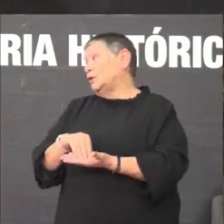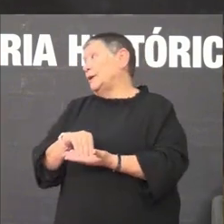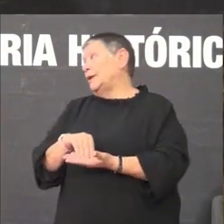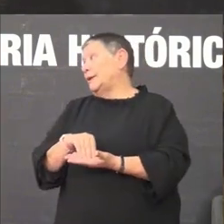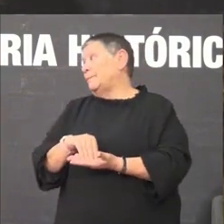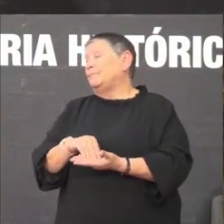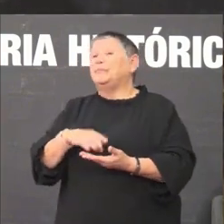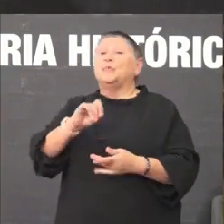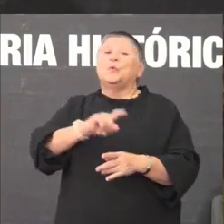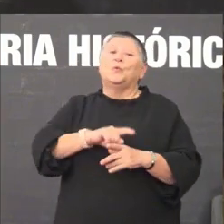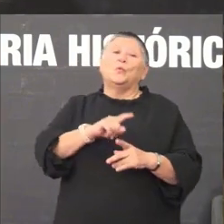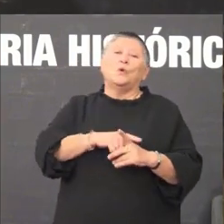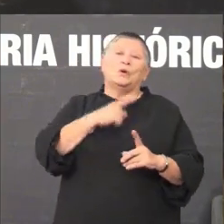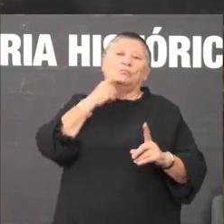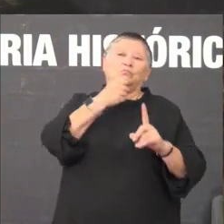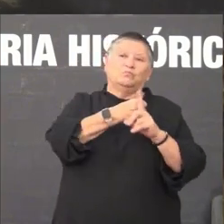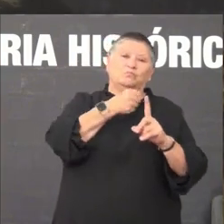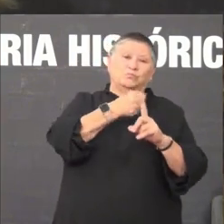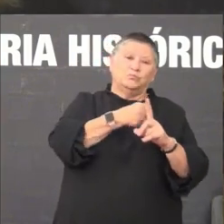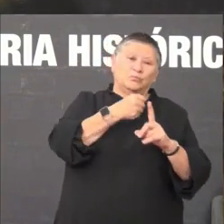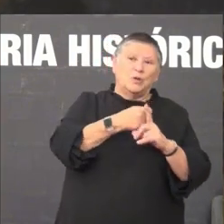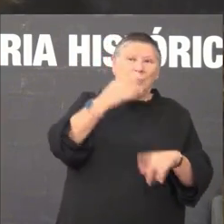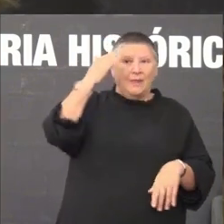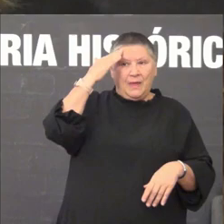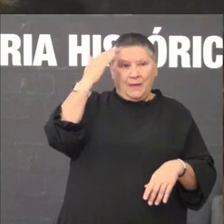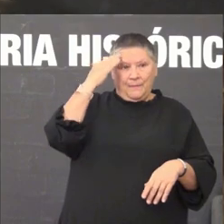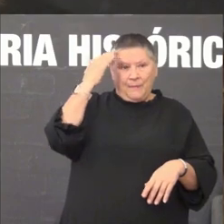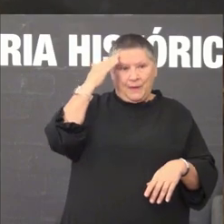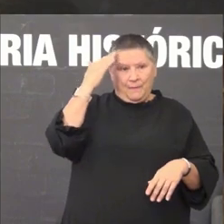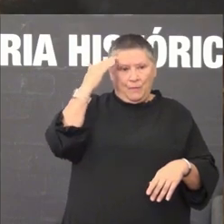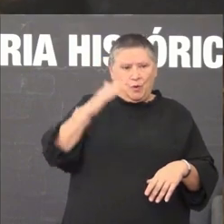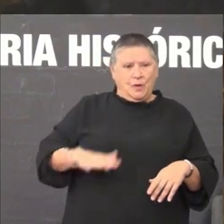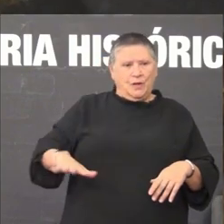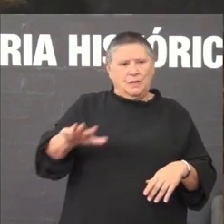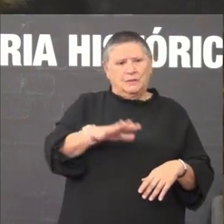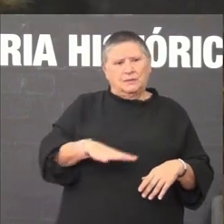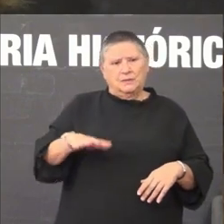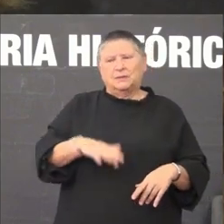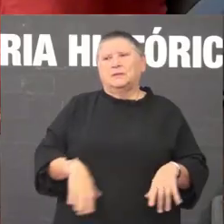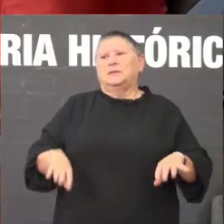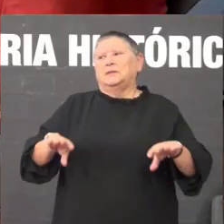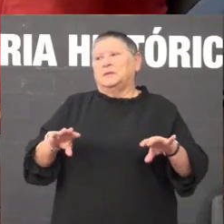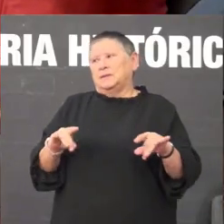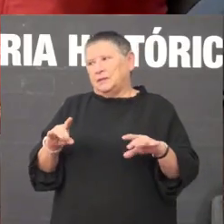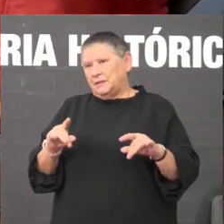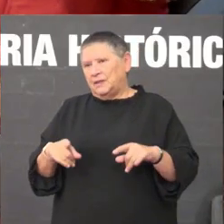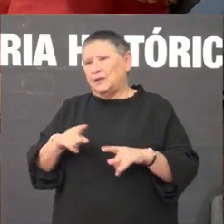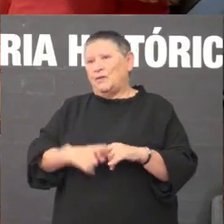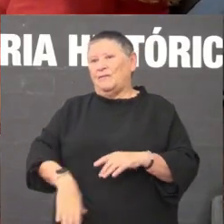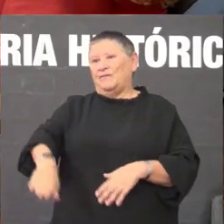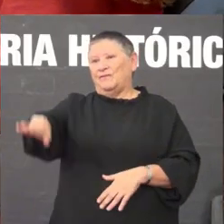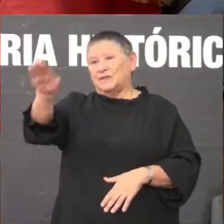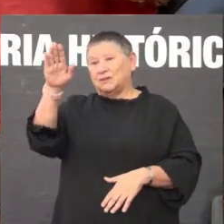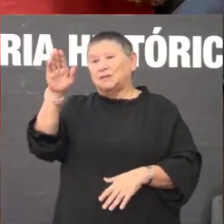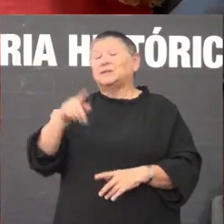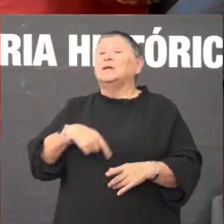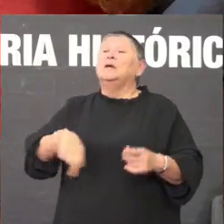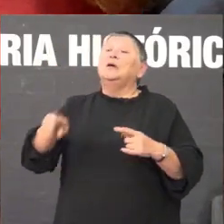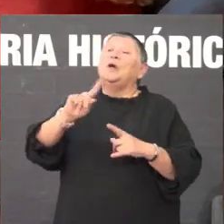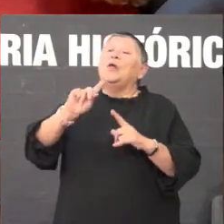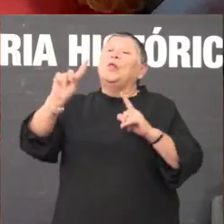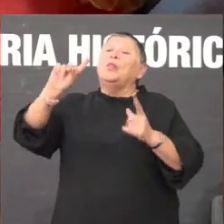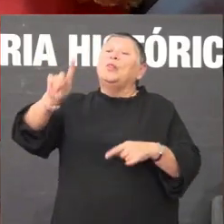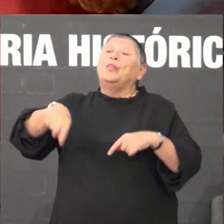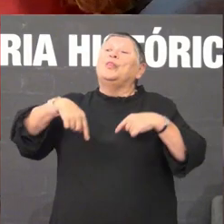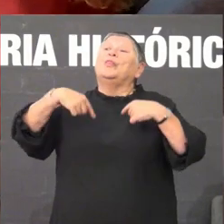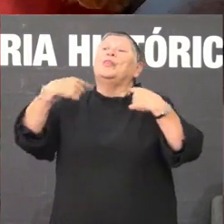de inicialmente surgir uma memória desta resistência ou desta oposição antifascista, para logo, em nome, e